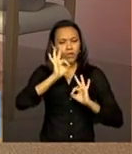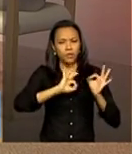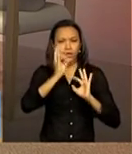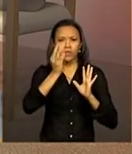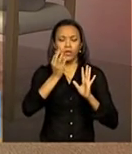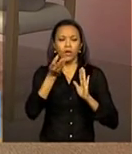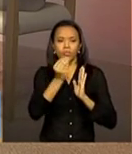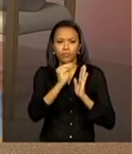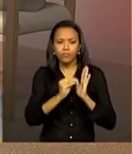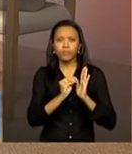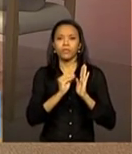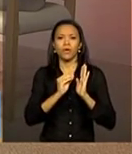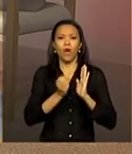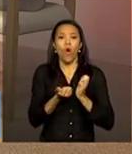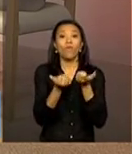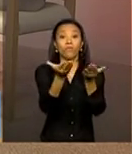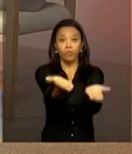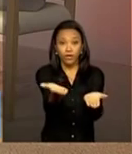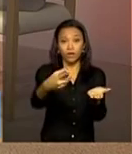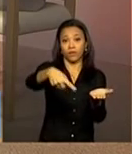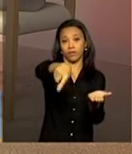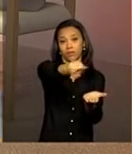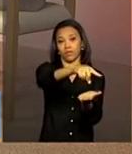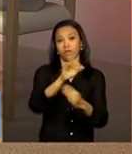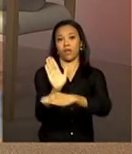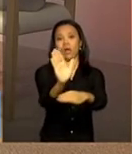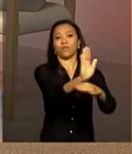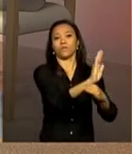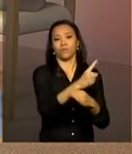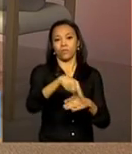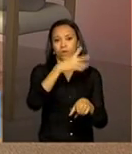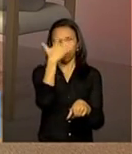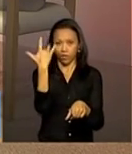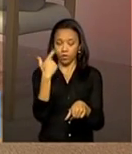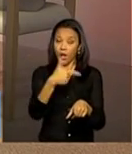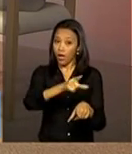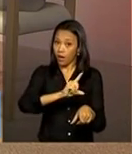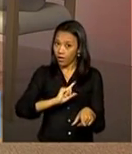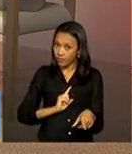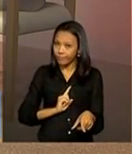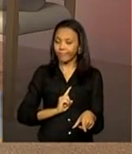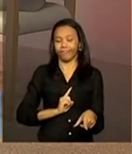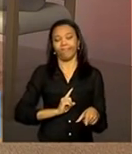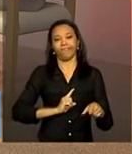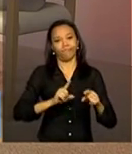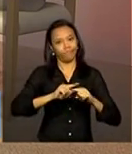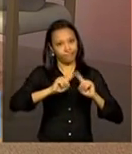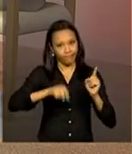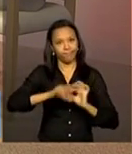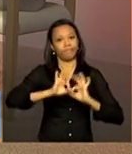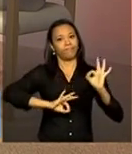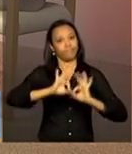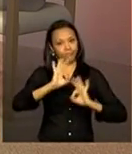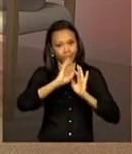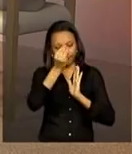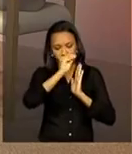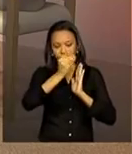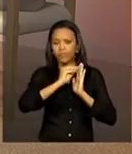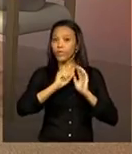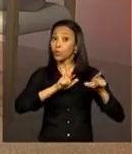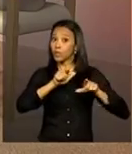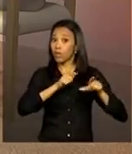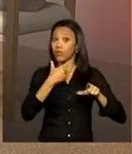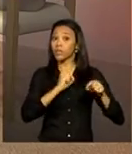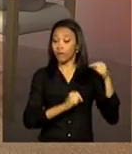resposta de oferta à amplitude do seu território faa um planejamento e que o planejamento do trabalho da equipe